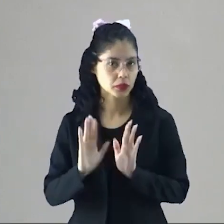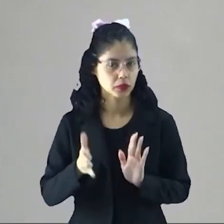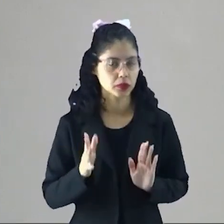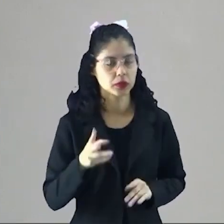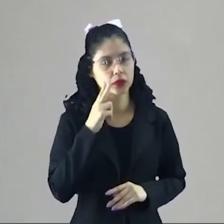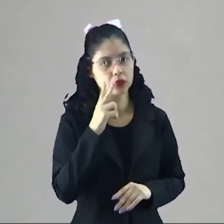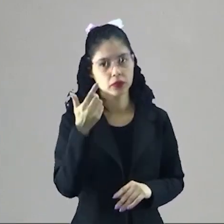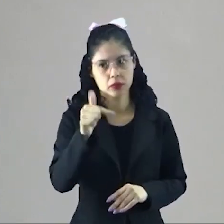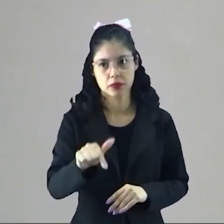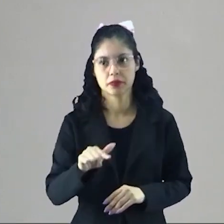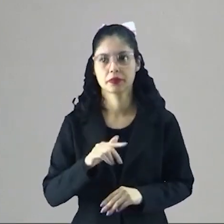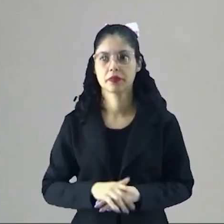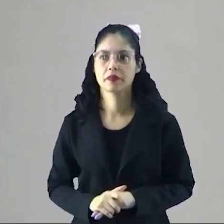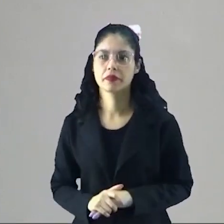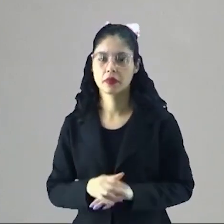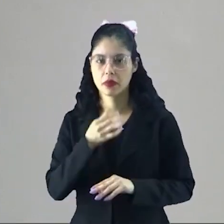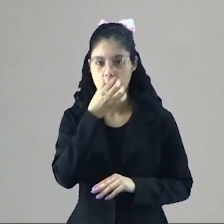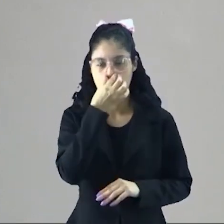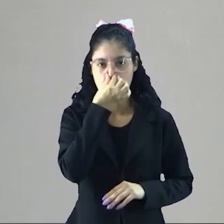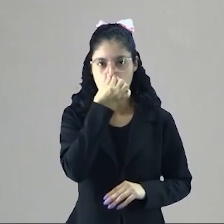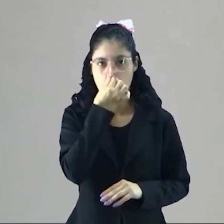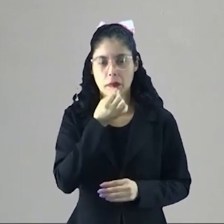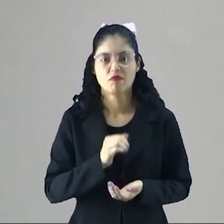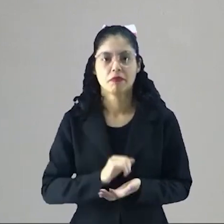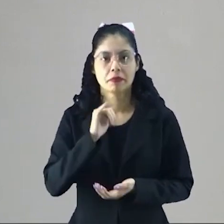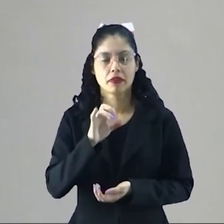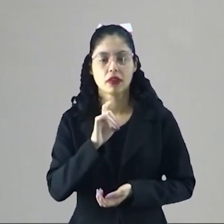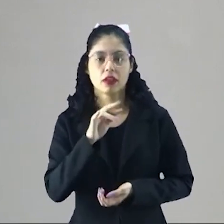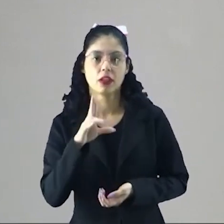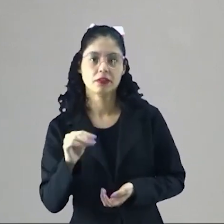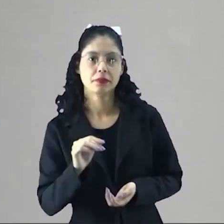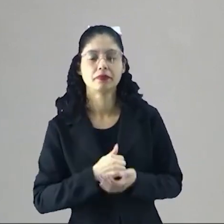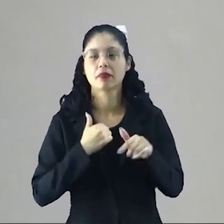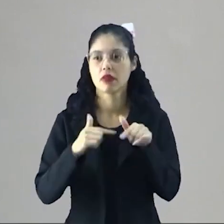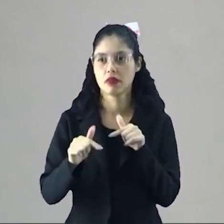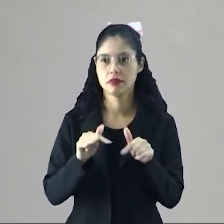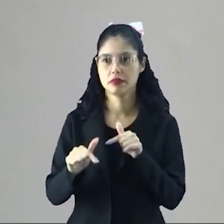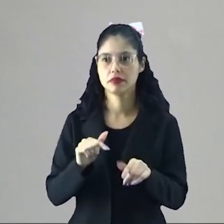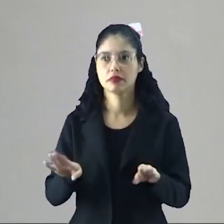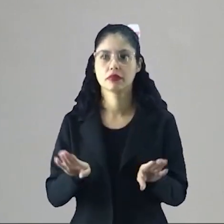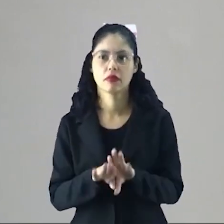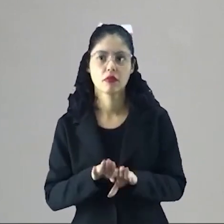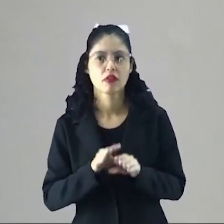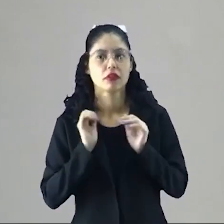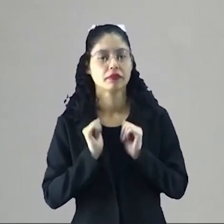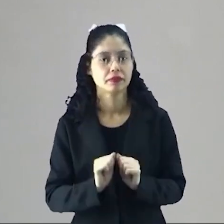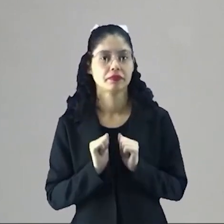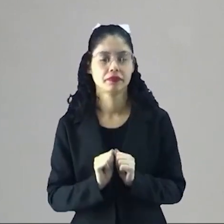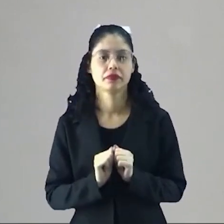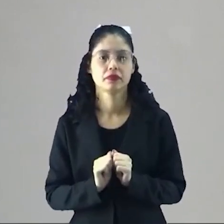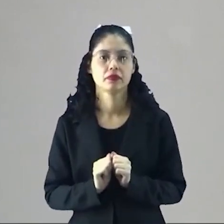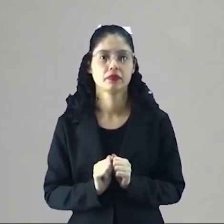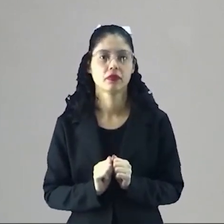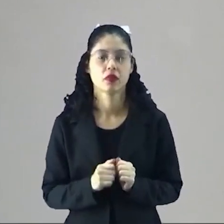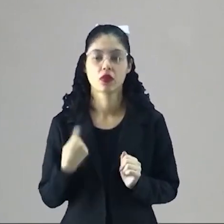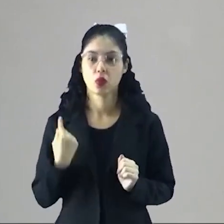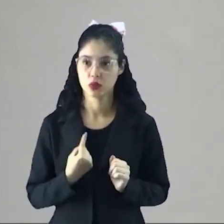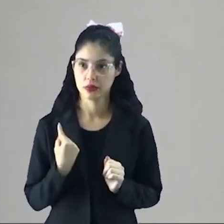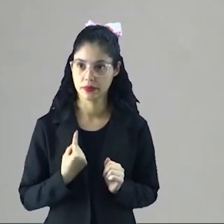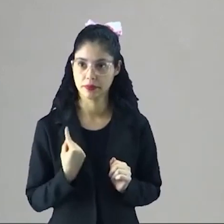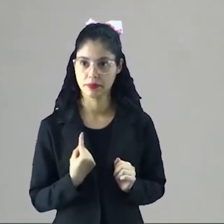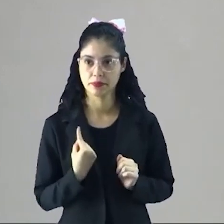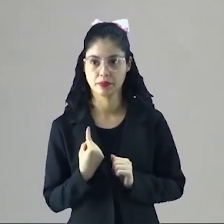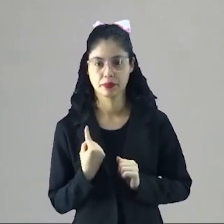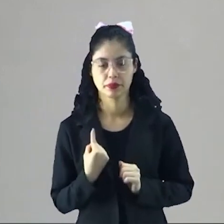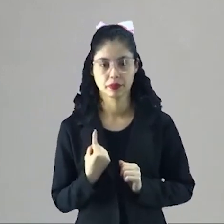já a gente vai olhar de novo, ele faz inserções de trabalhos que ele possa, no anonimato,